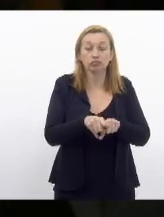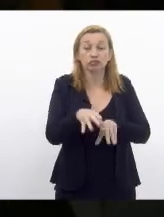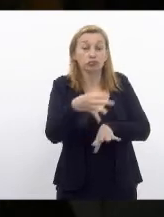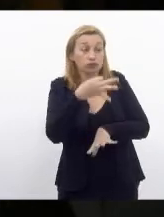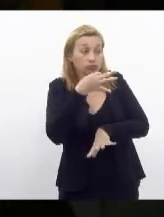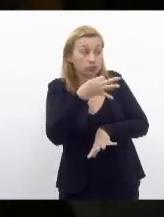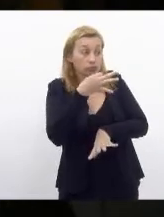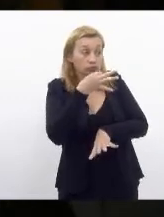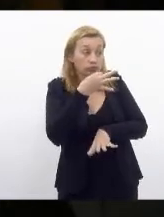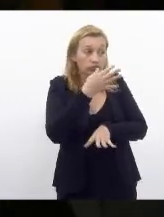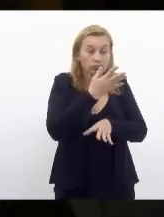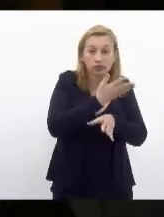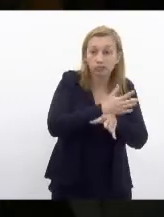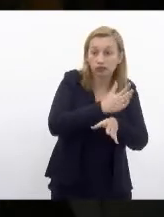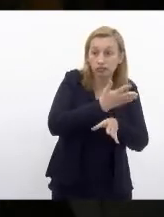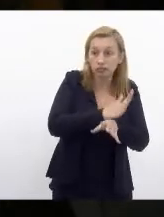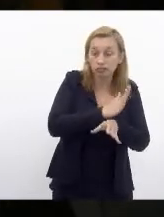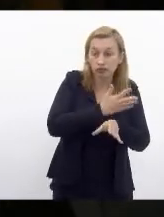opiniões e práticas